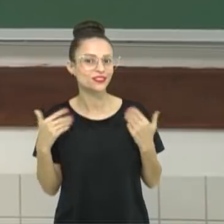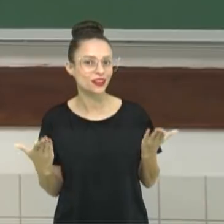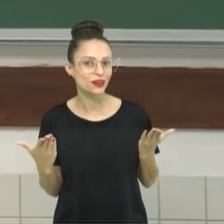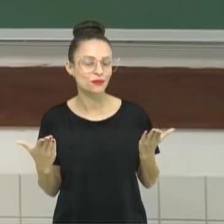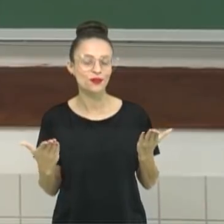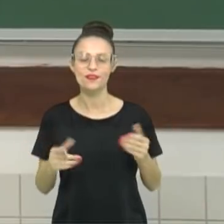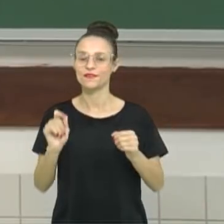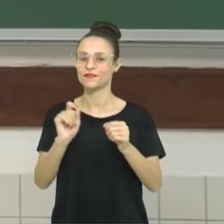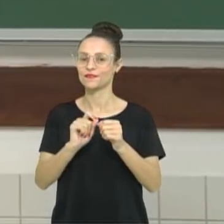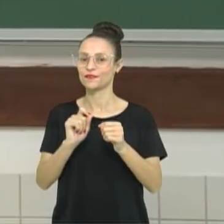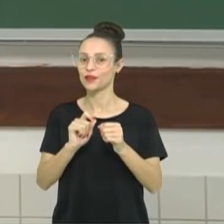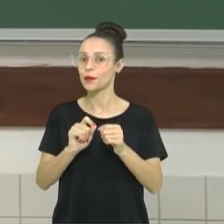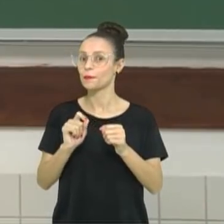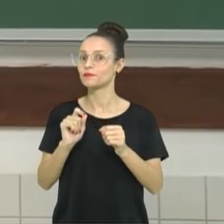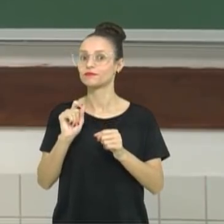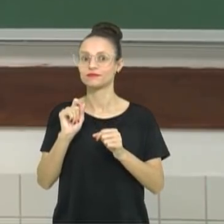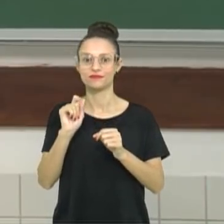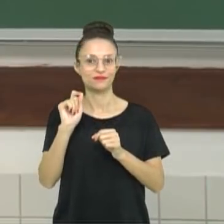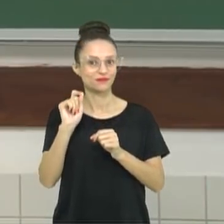Nós